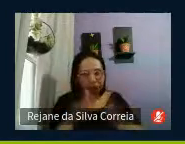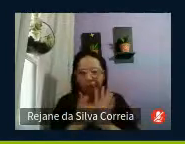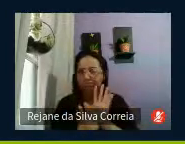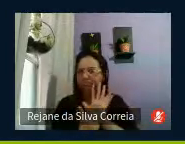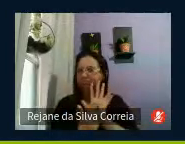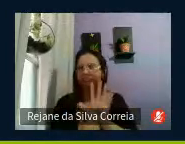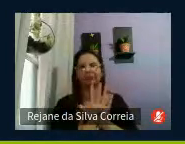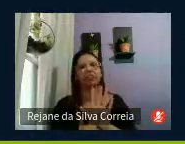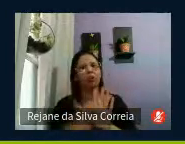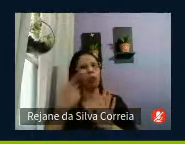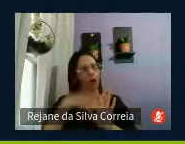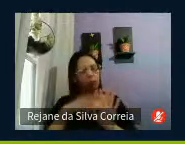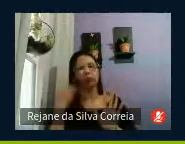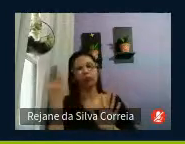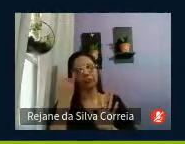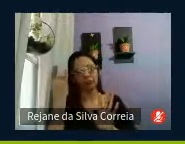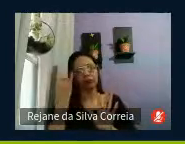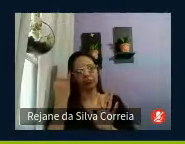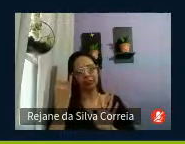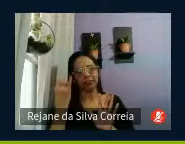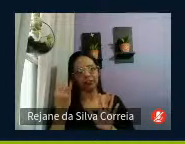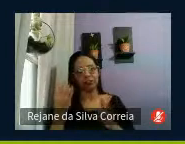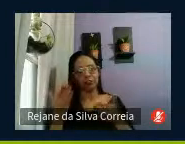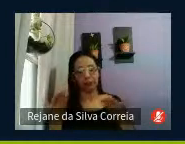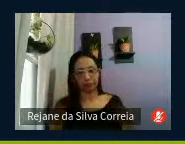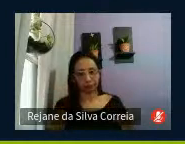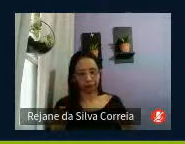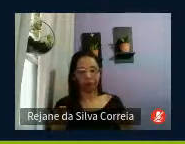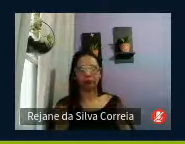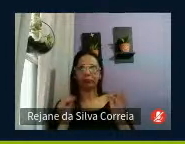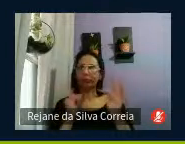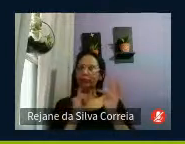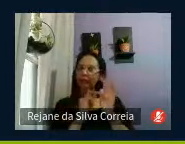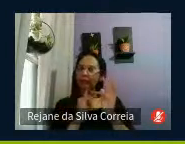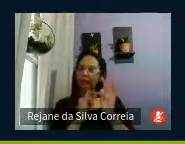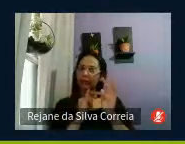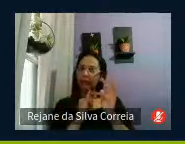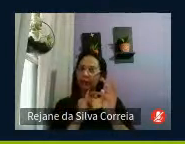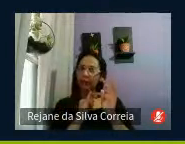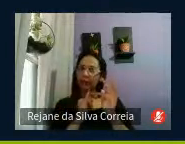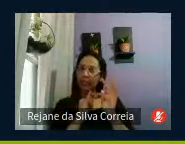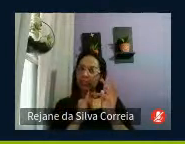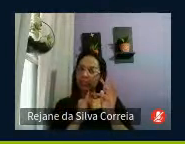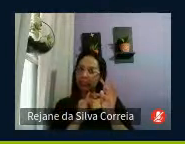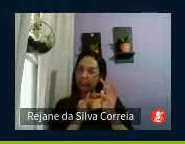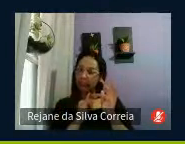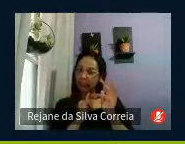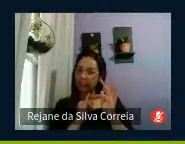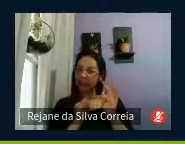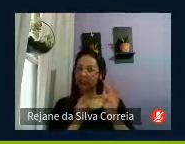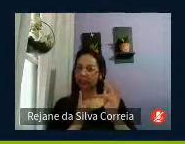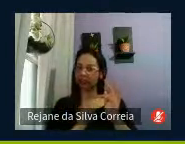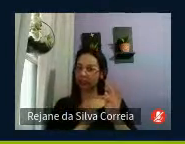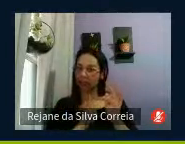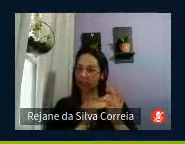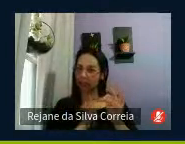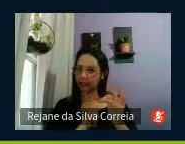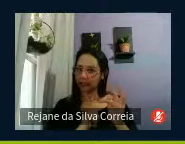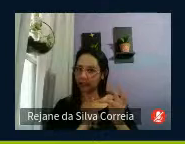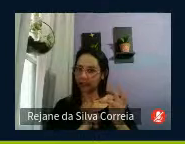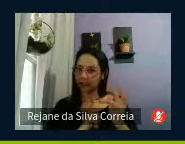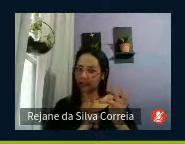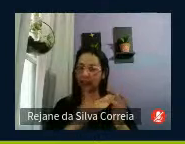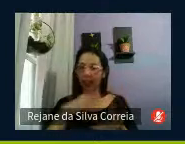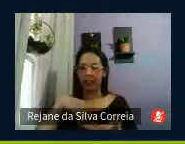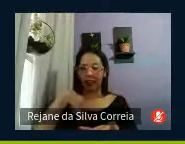as outras sejam importantes. No Instituto Federal, embora nós tenhamos criado os